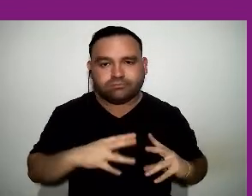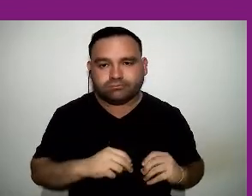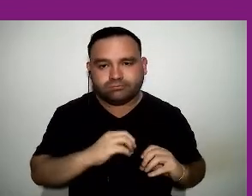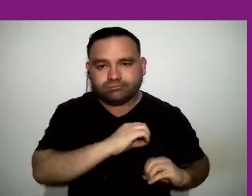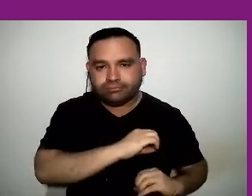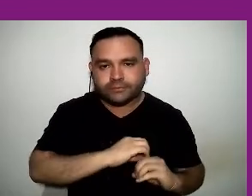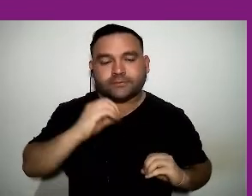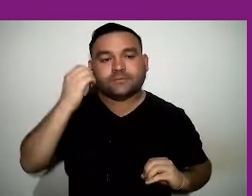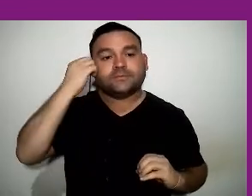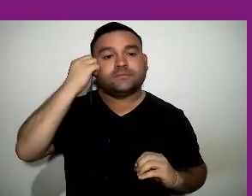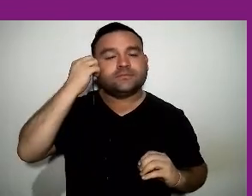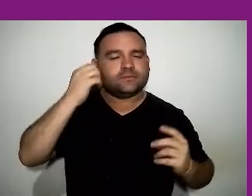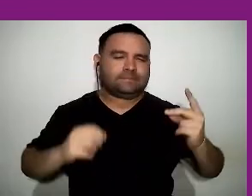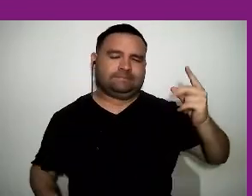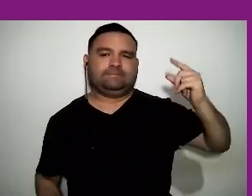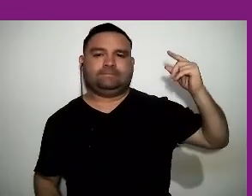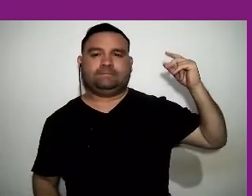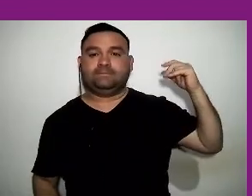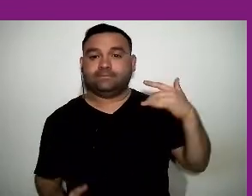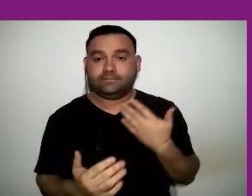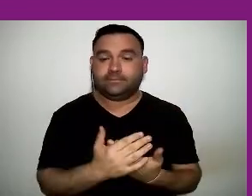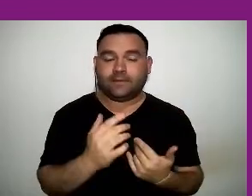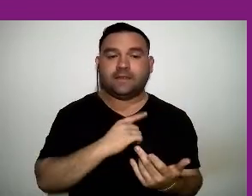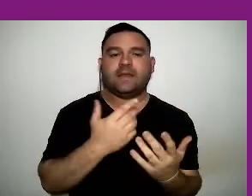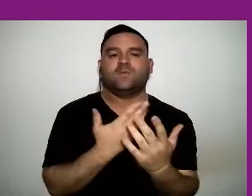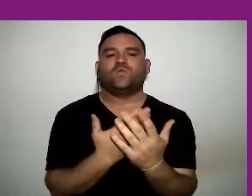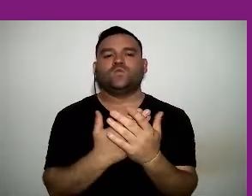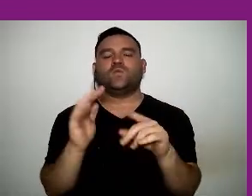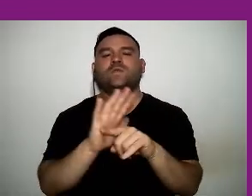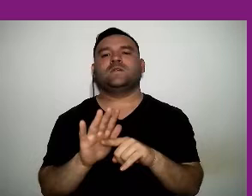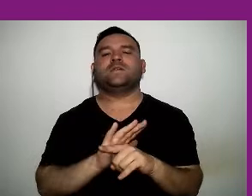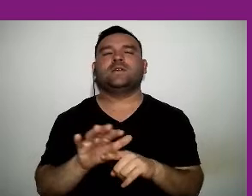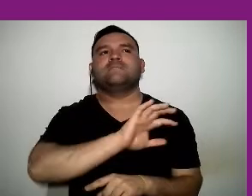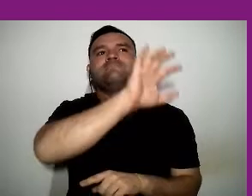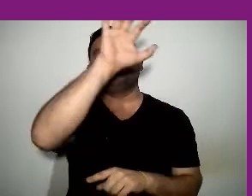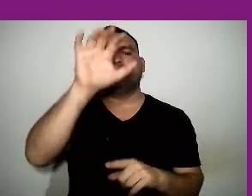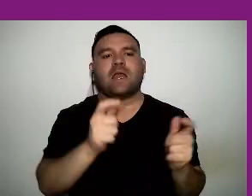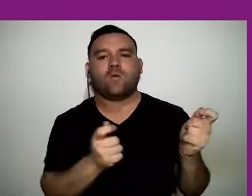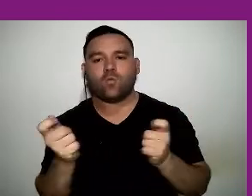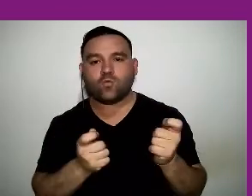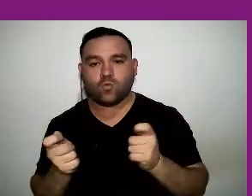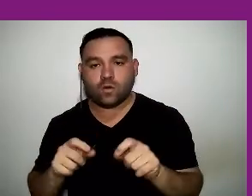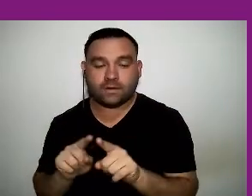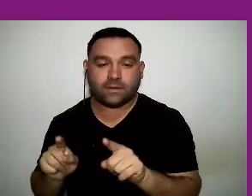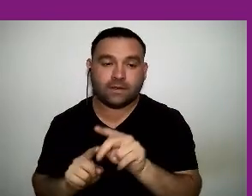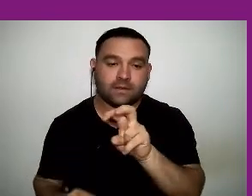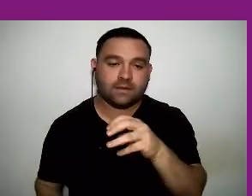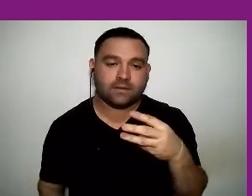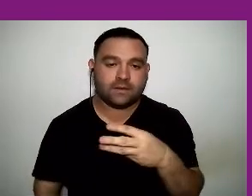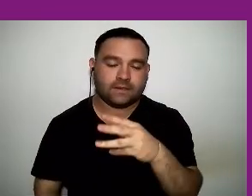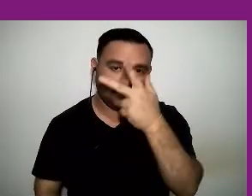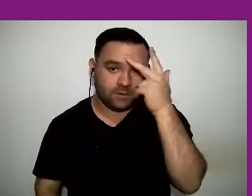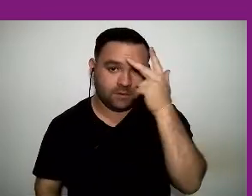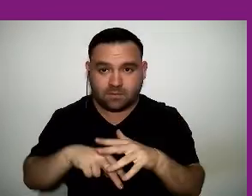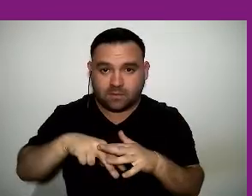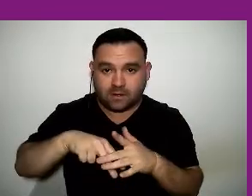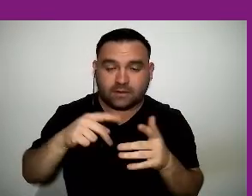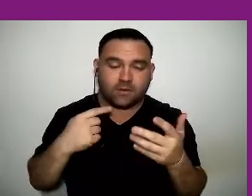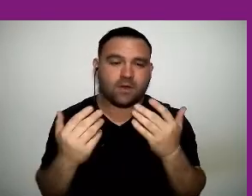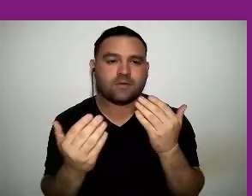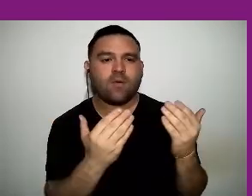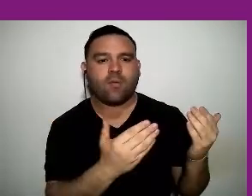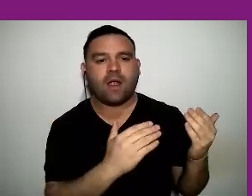Então, desde muitos anos atrás, a gente fez um estudo randomizado e controlado, com 53 pacientes que a gente